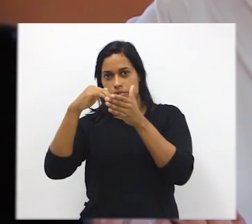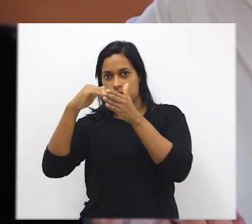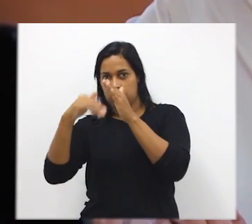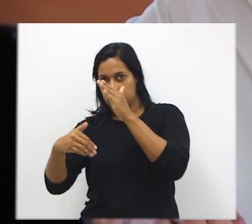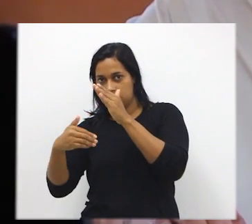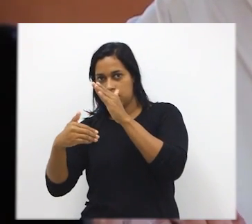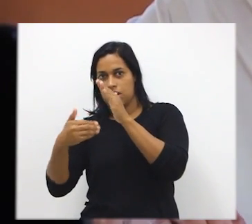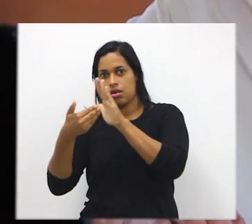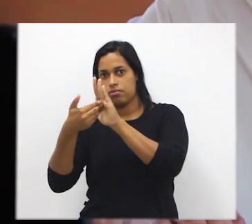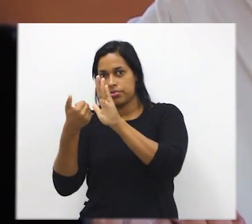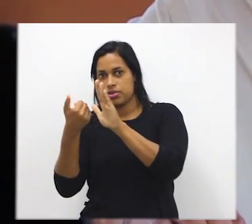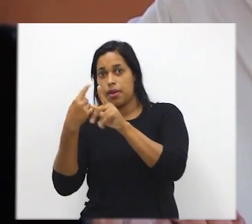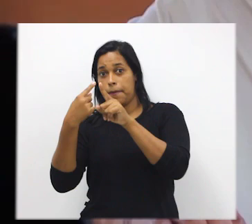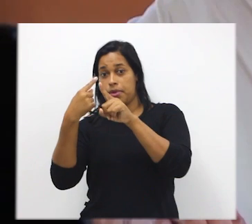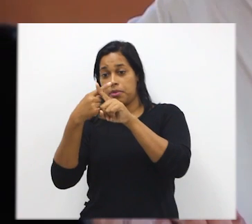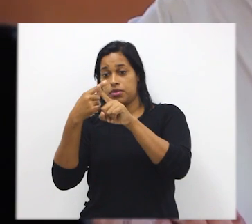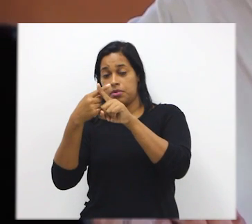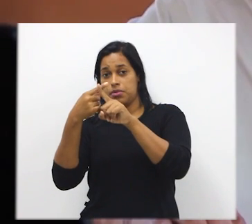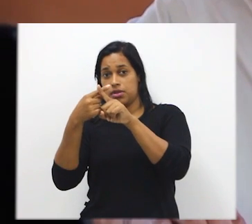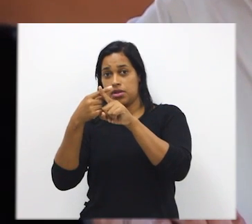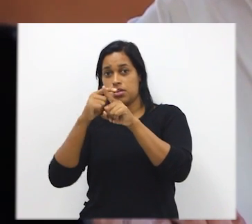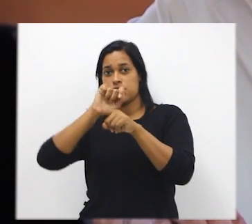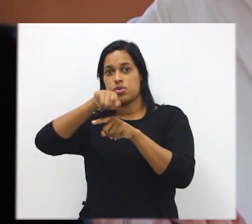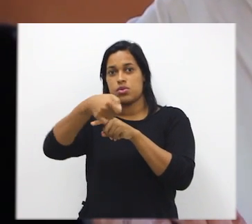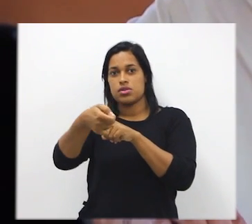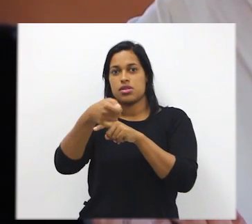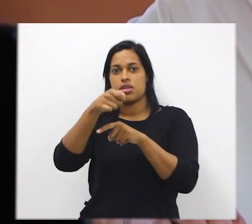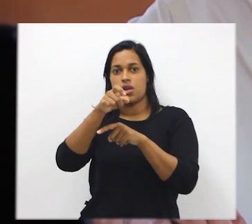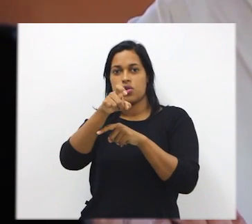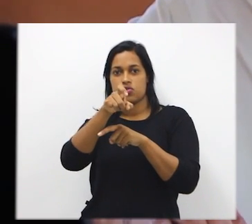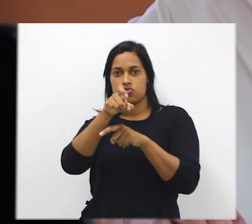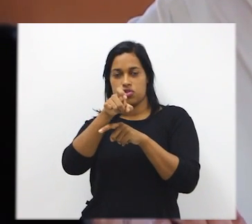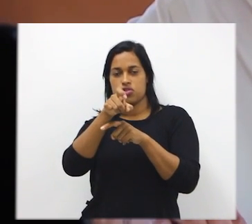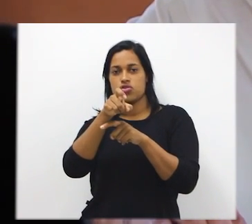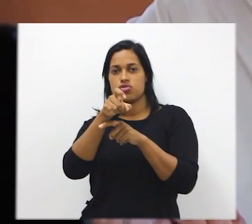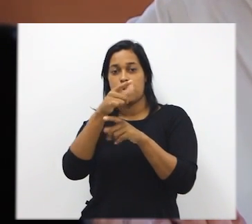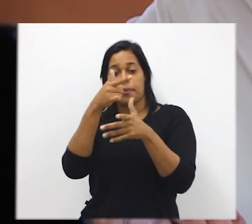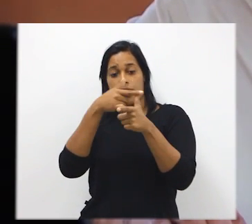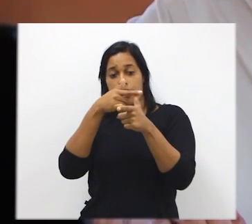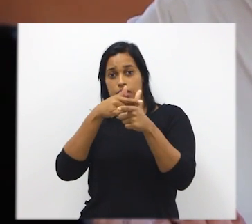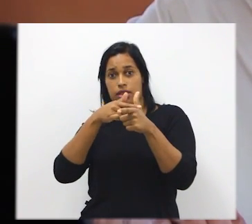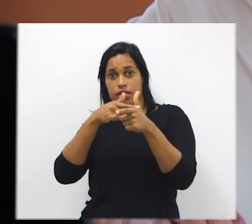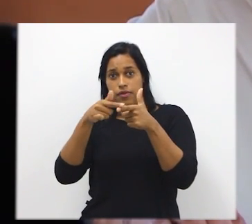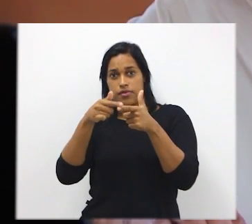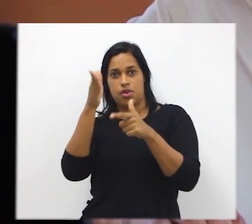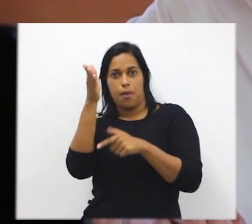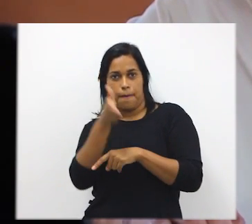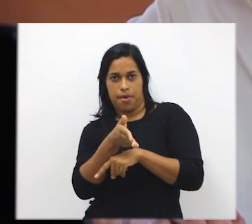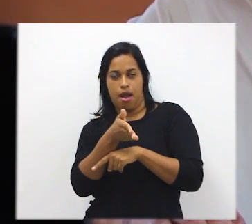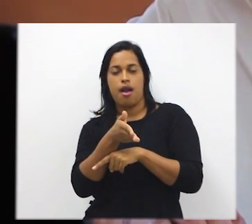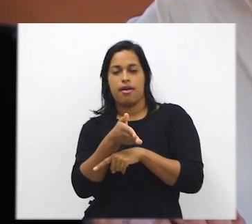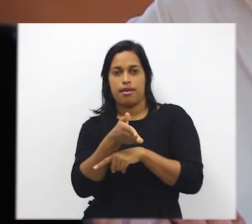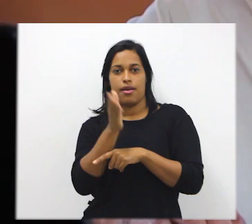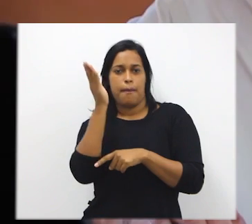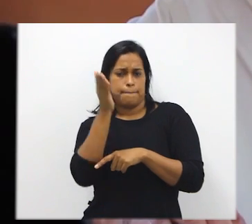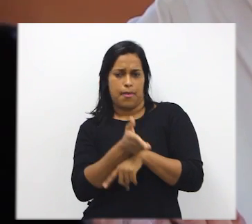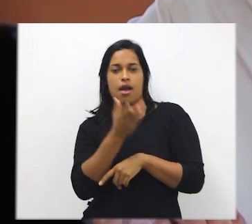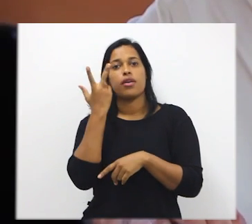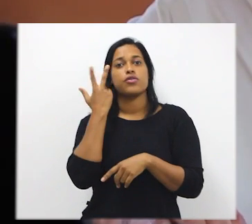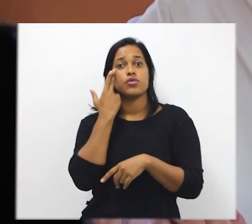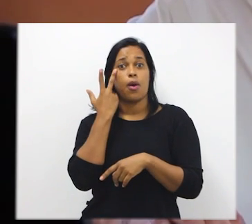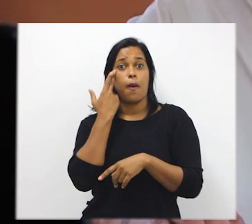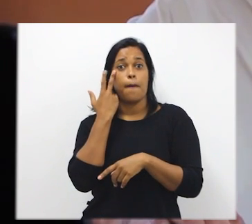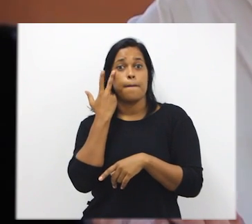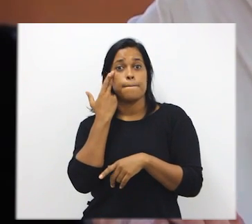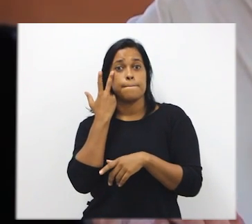subtração. Para a multiplicação, nós utilizamos o asterisco. E para a divisão, a barra. Essa barra normal, que